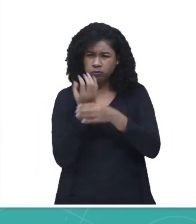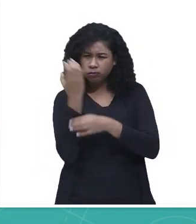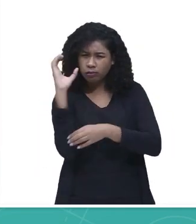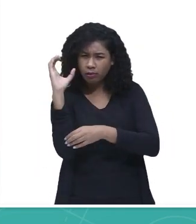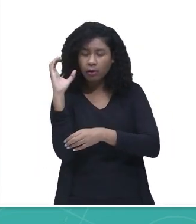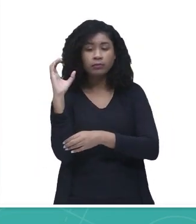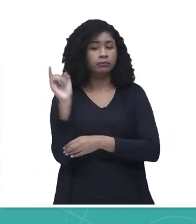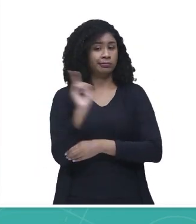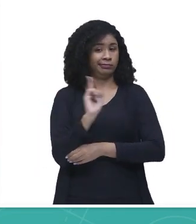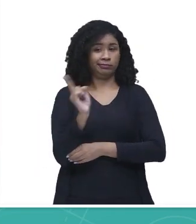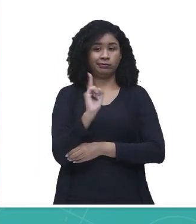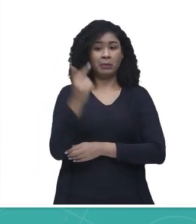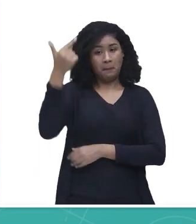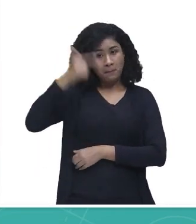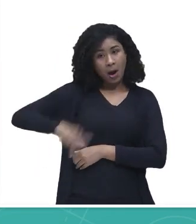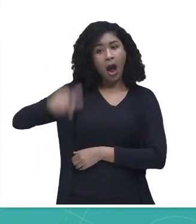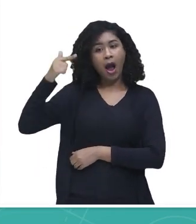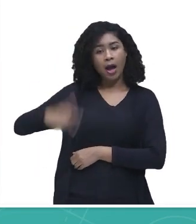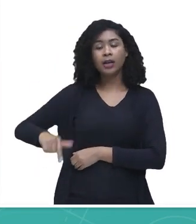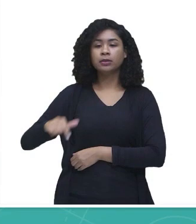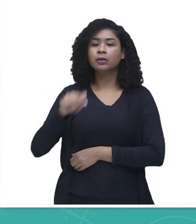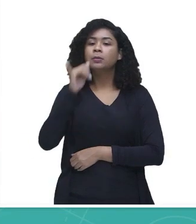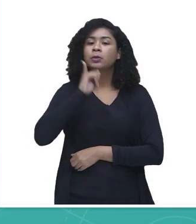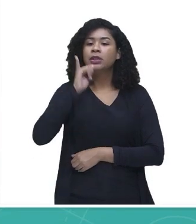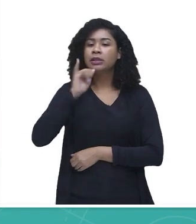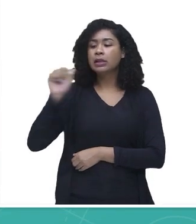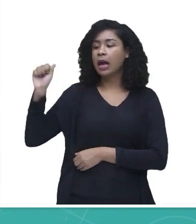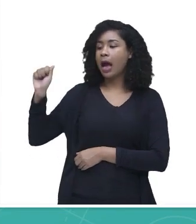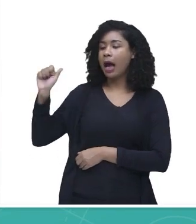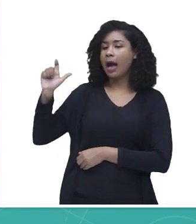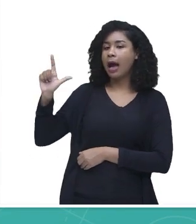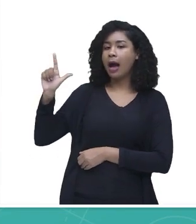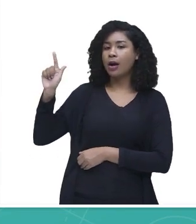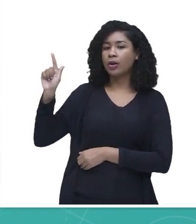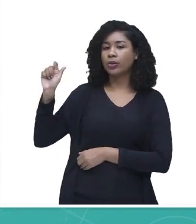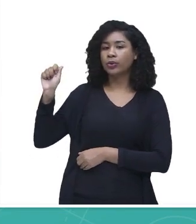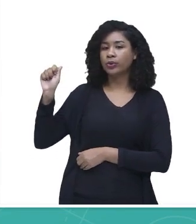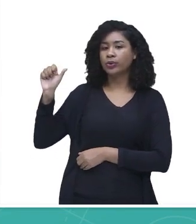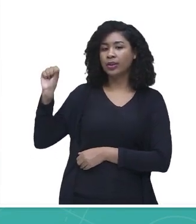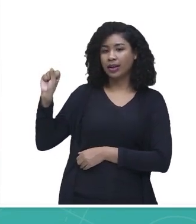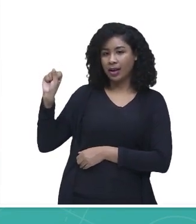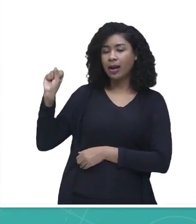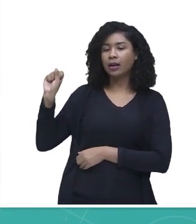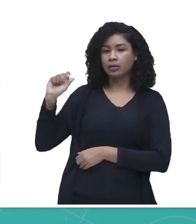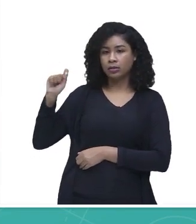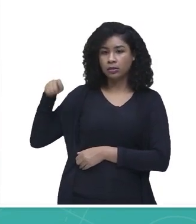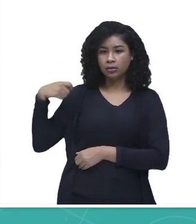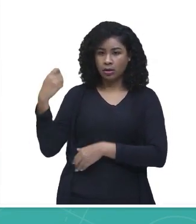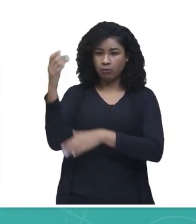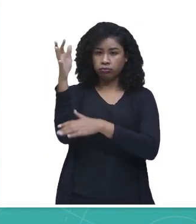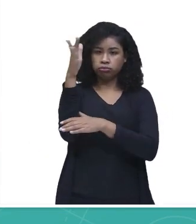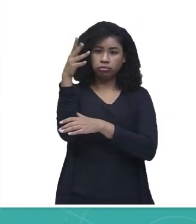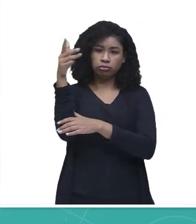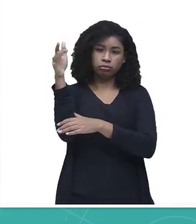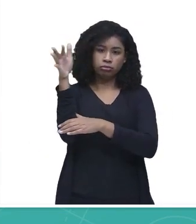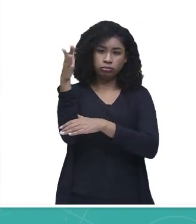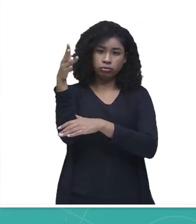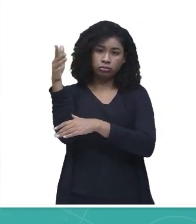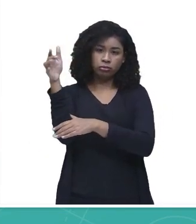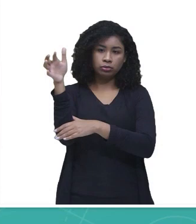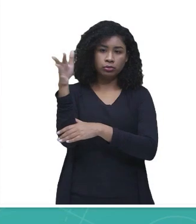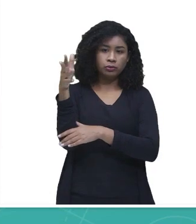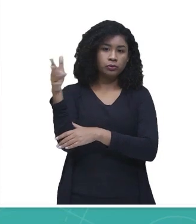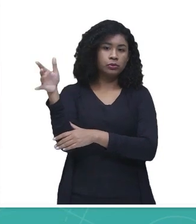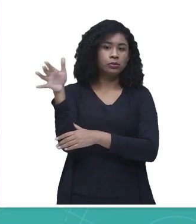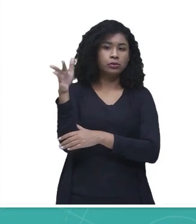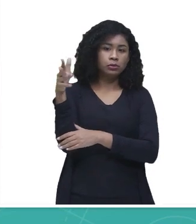algas, né, que a gente observa essa imagem, são algas que estão ali no mar, dentro da água, e certas espécies de bactérias